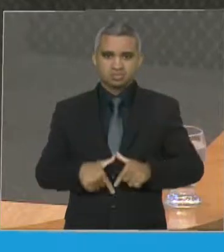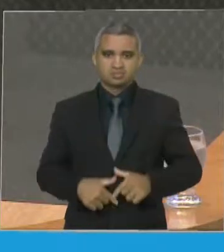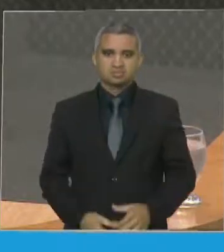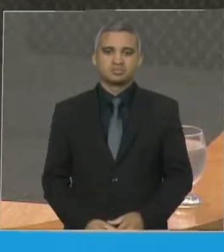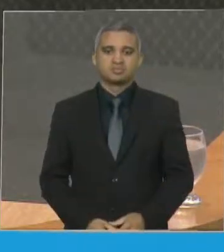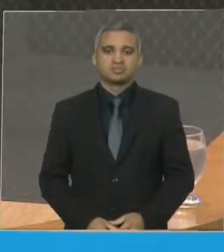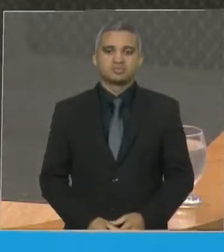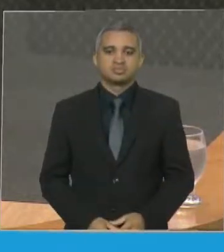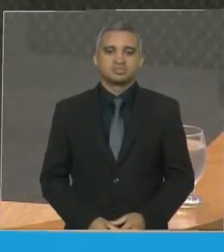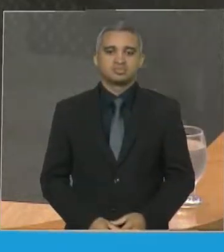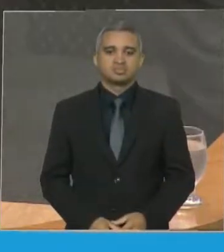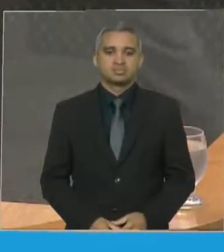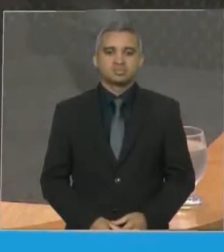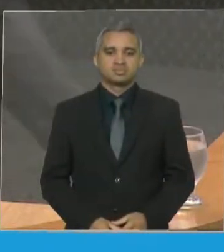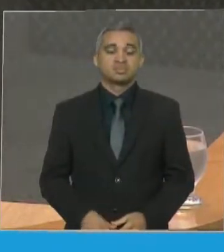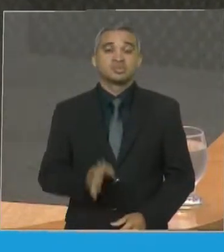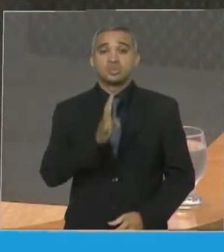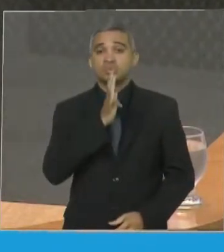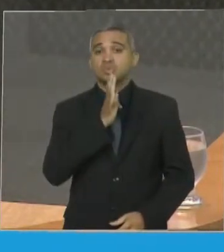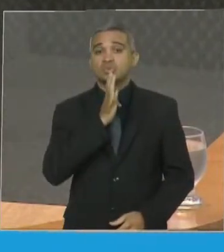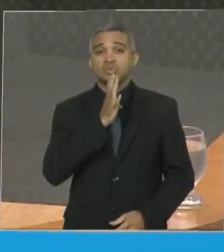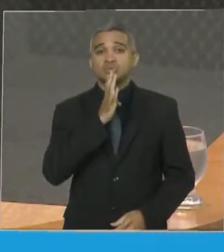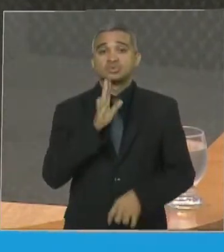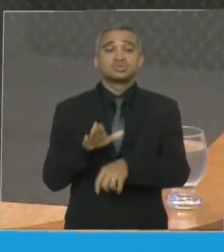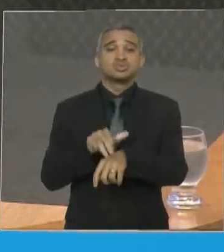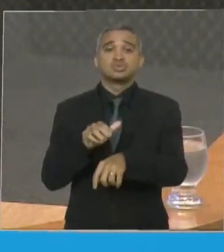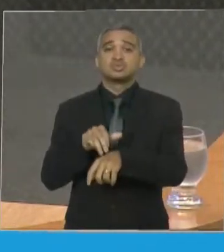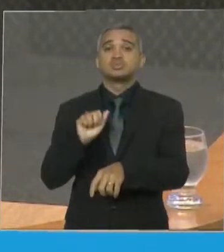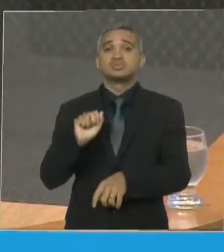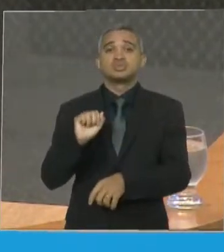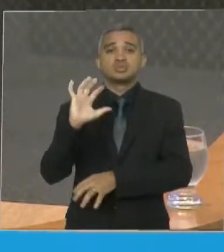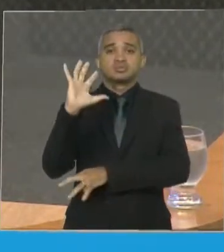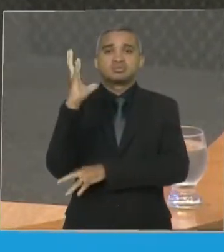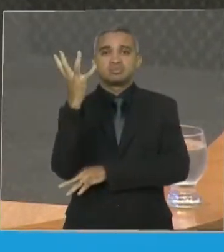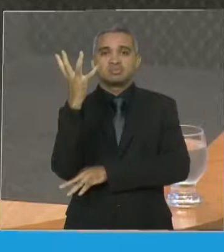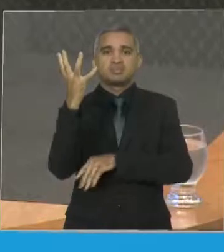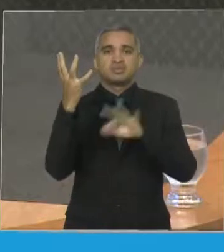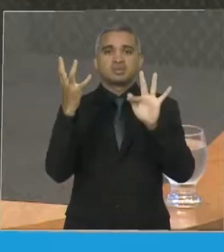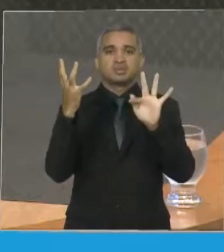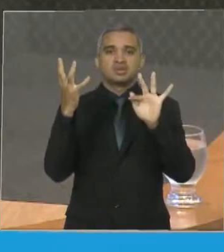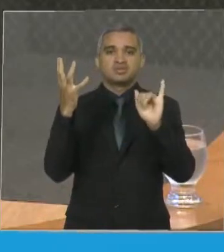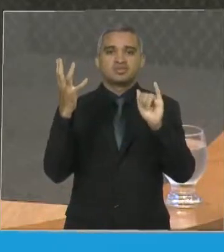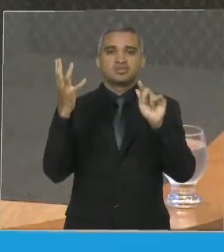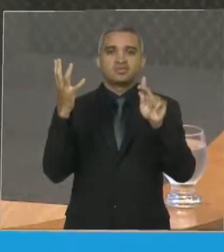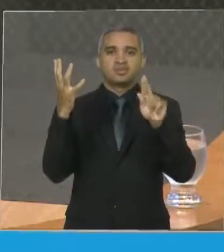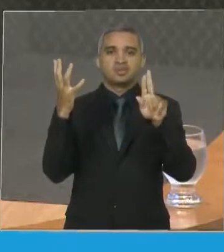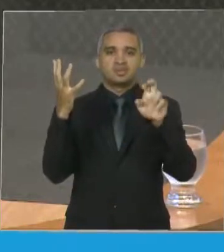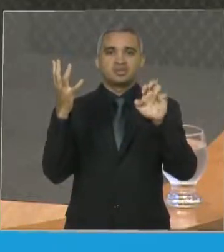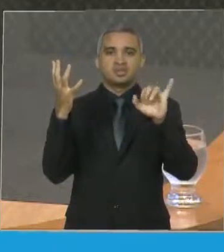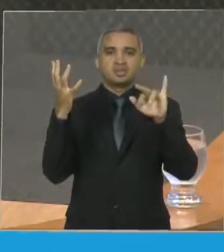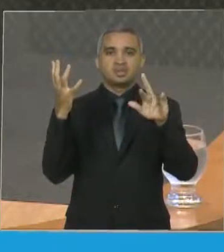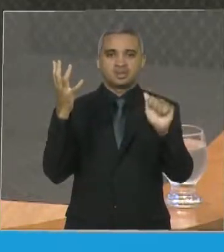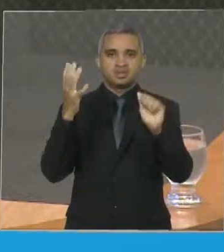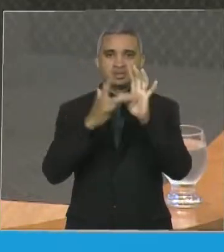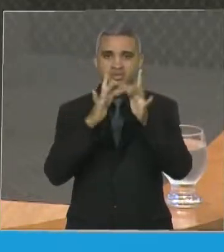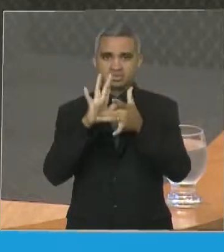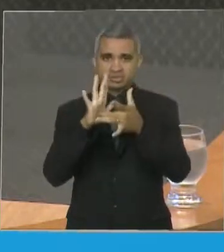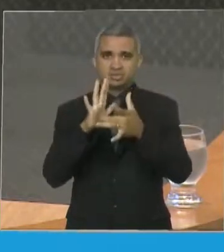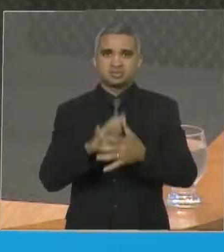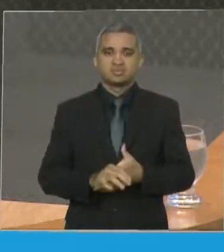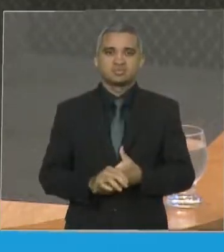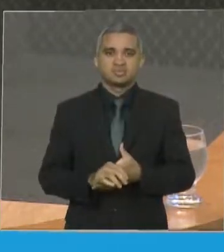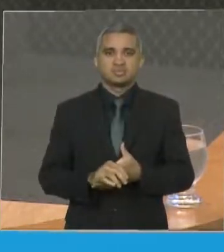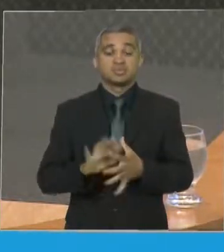É conhecida como a figueira da palavra de Jesus Cristo. Aprendei, pois, a palavra da figueira, quando já os seus ramos